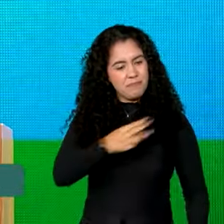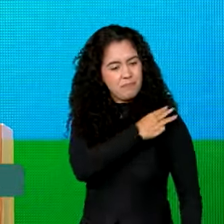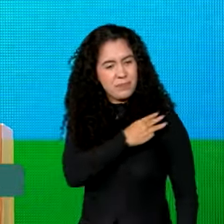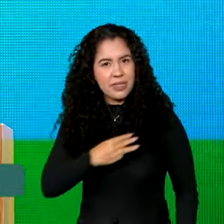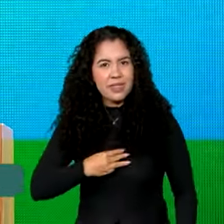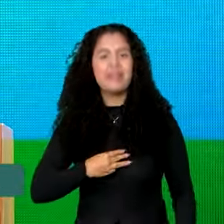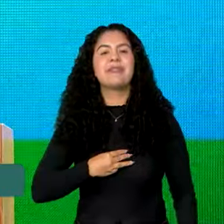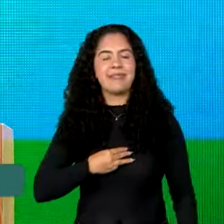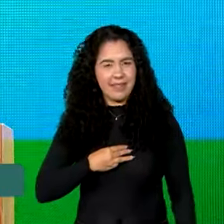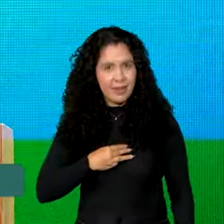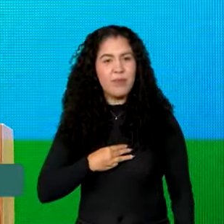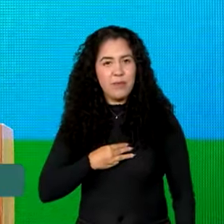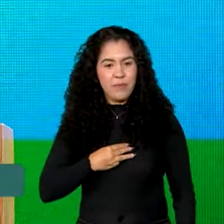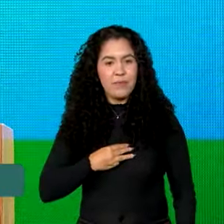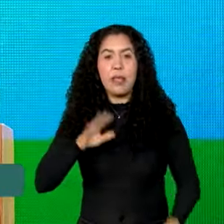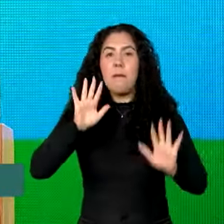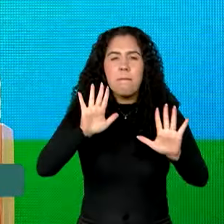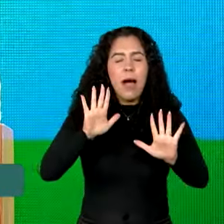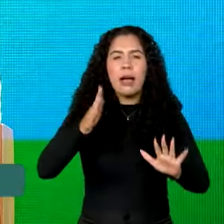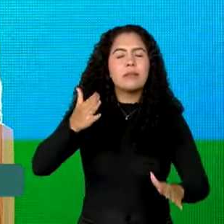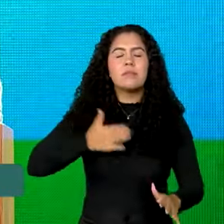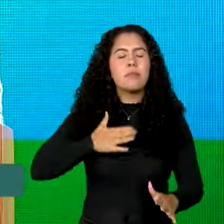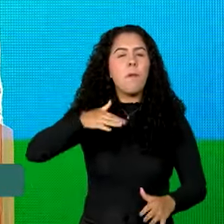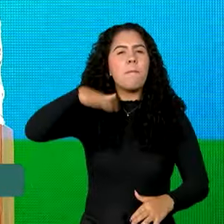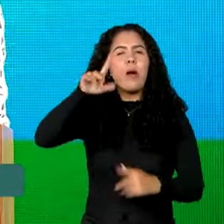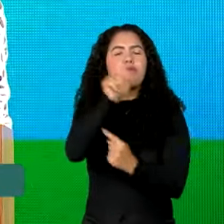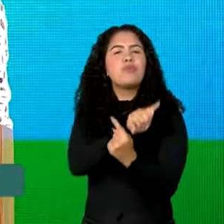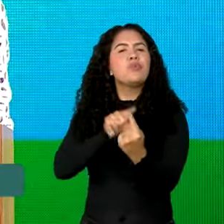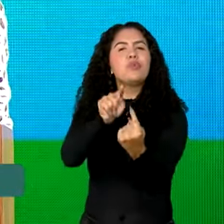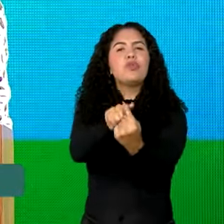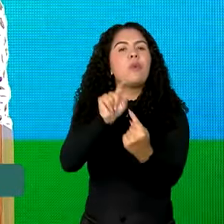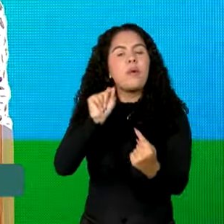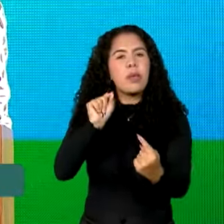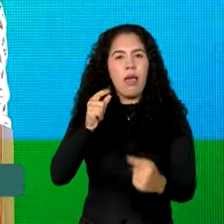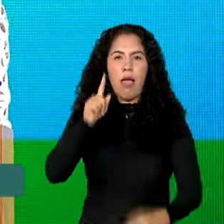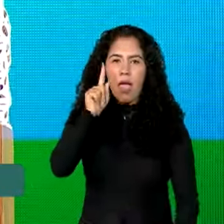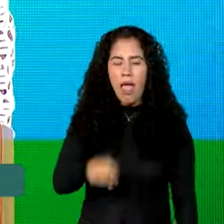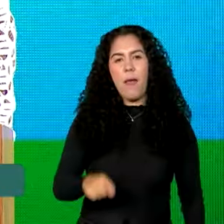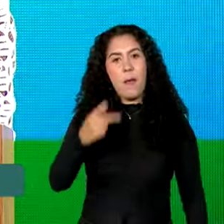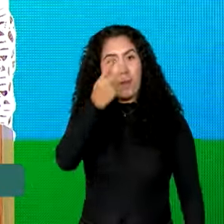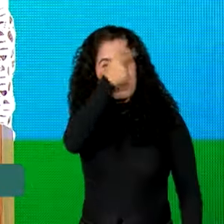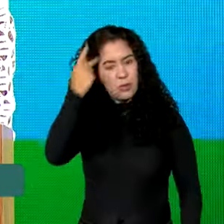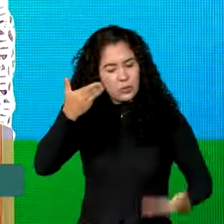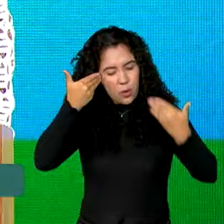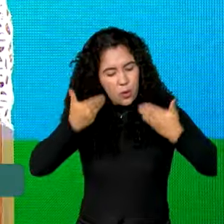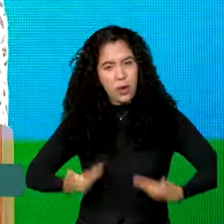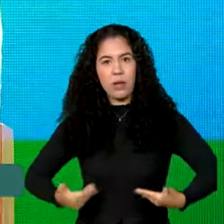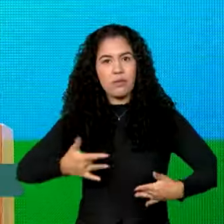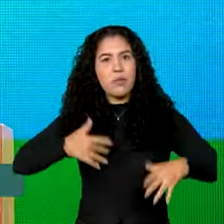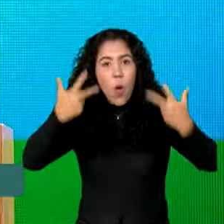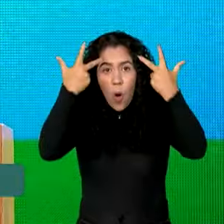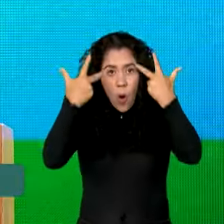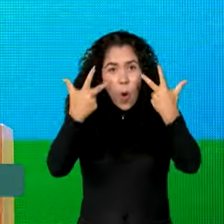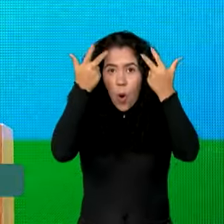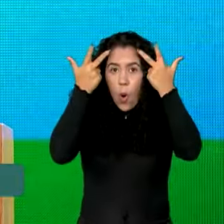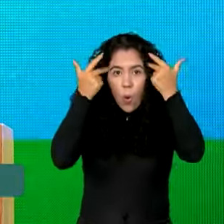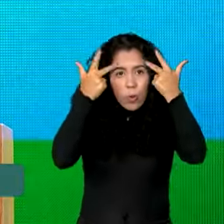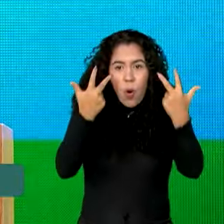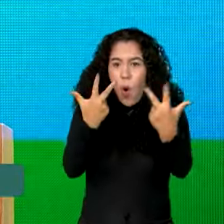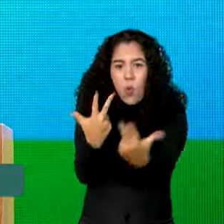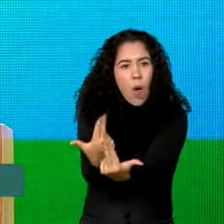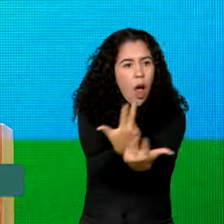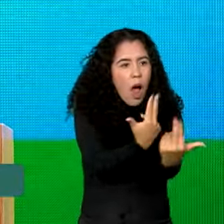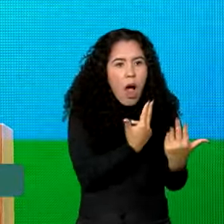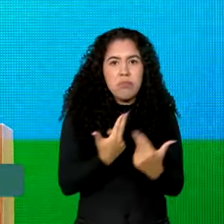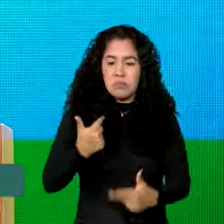de vista que a minha maior credencial é ser uma pessoa absolutamente comum. Ser uma mulher